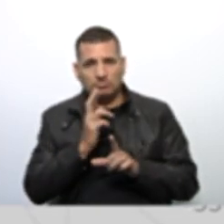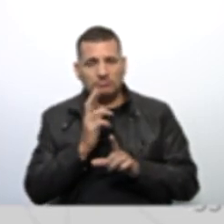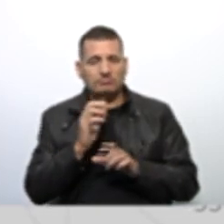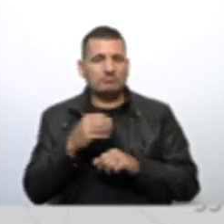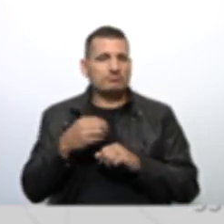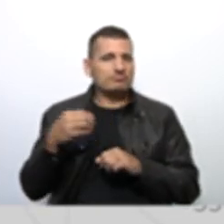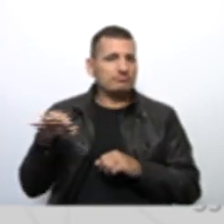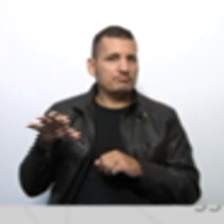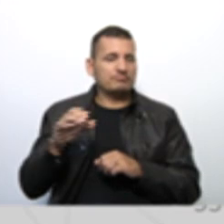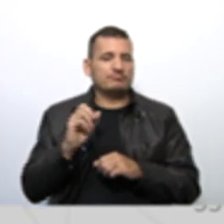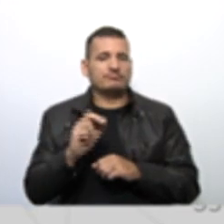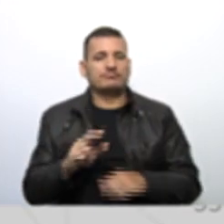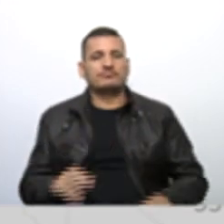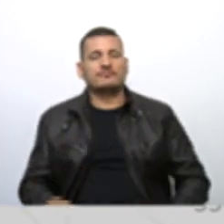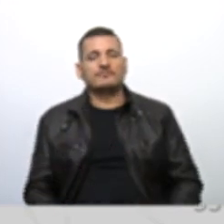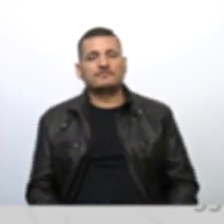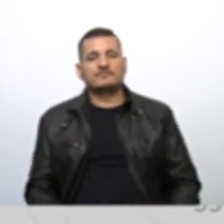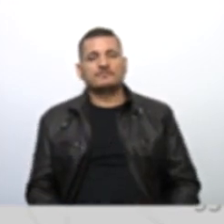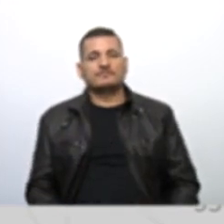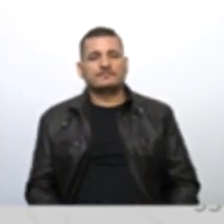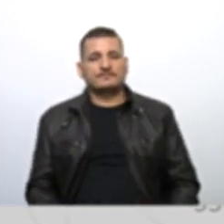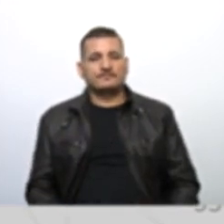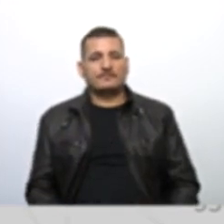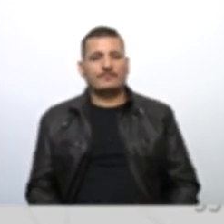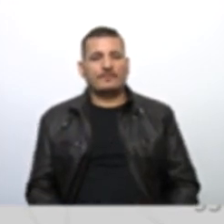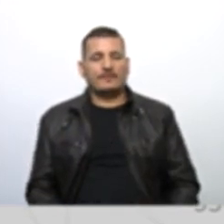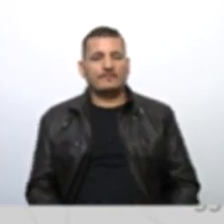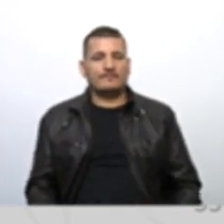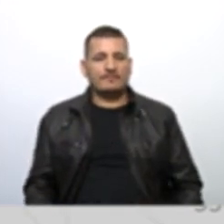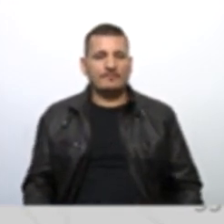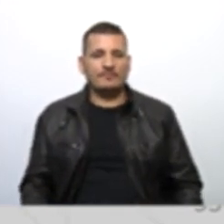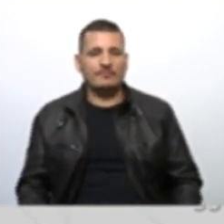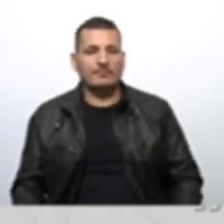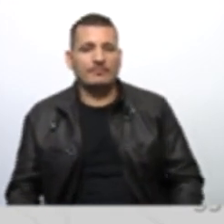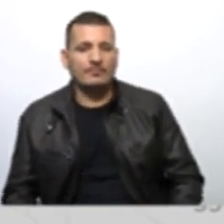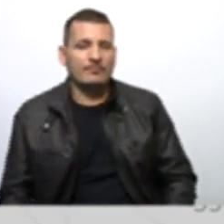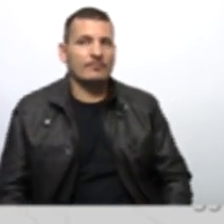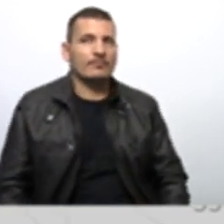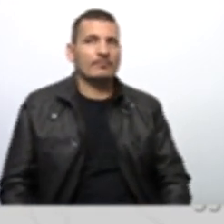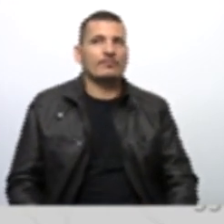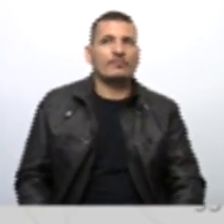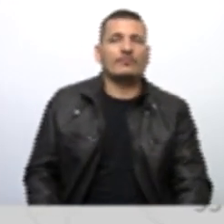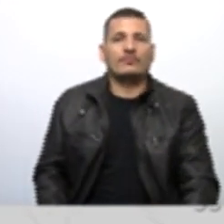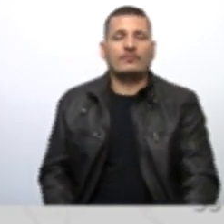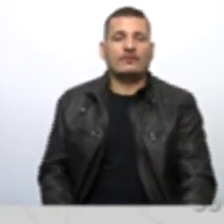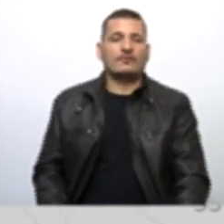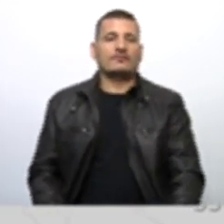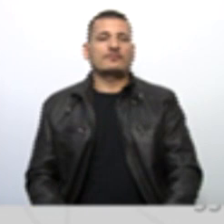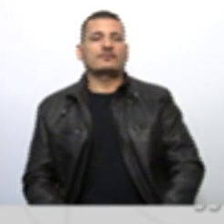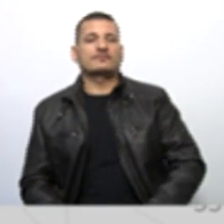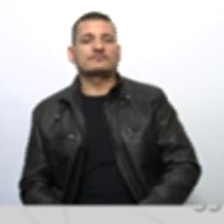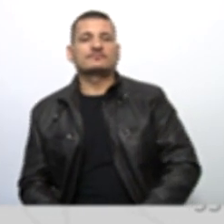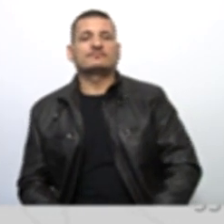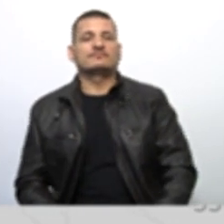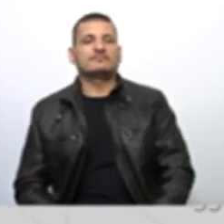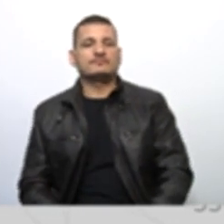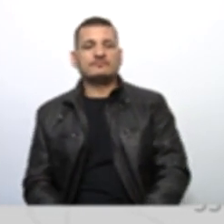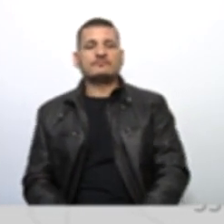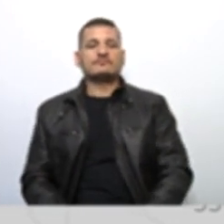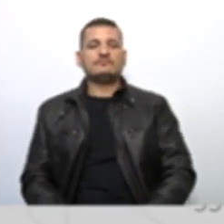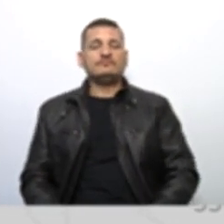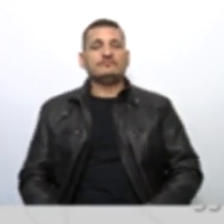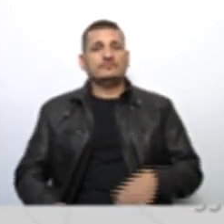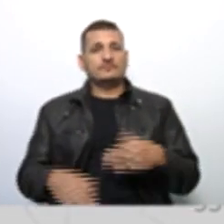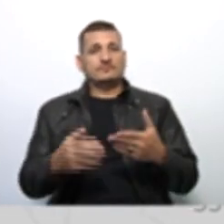tá? Vamos lá. Pessoal, essa questão aqui, ela foi elaborada justamente para vocês errarem, né? Mas se